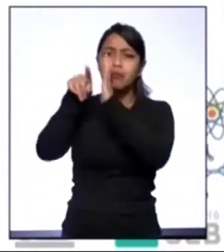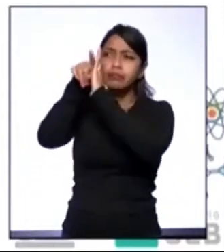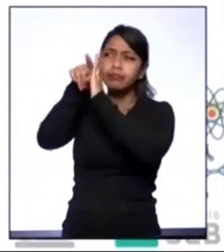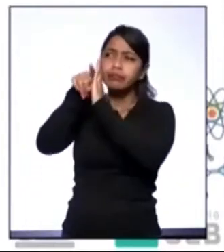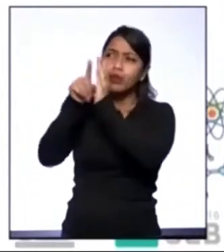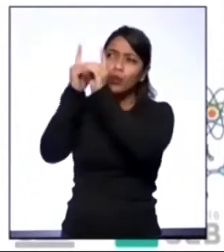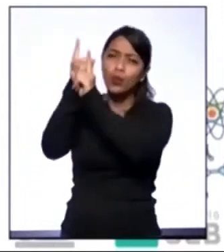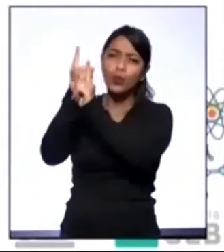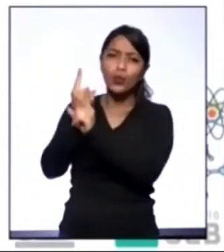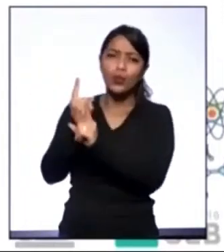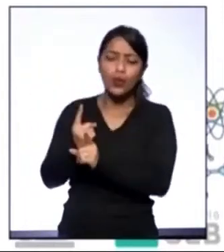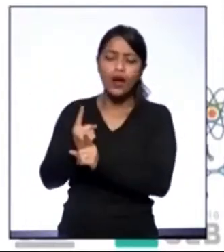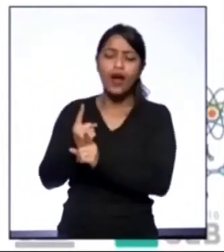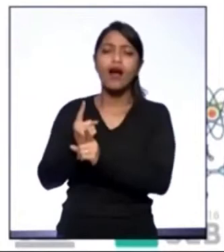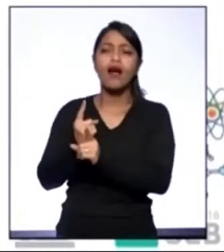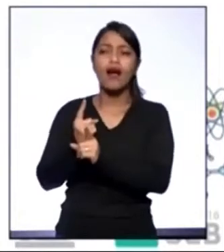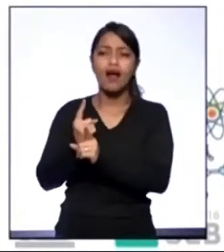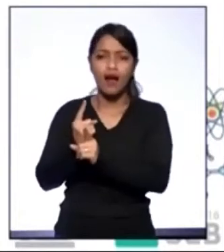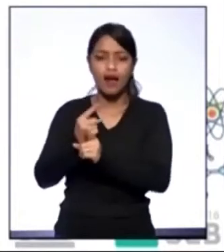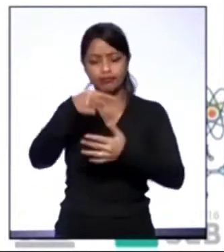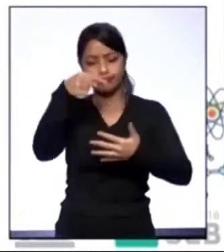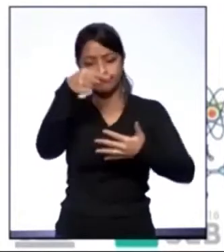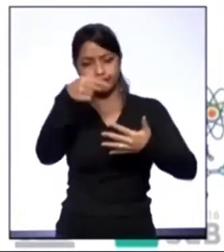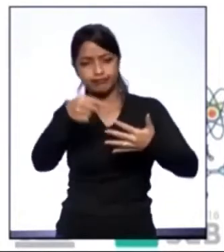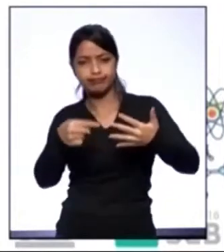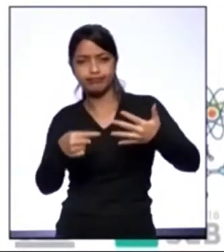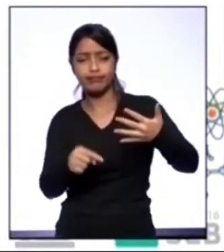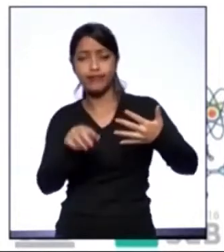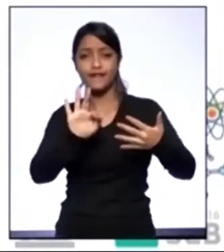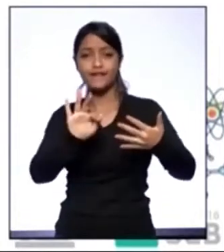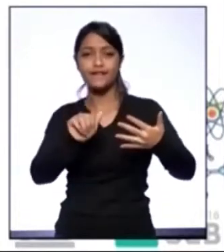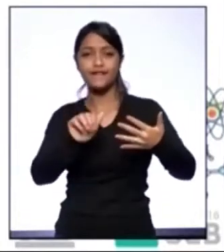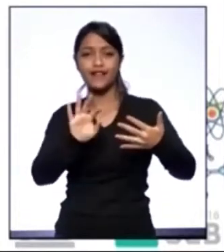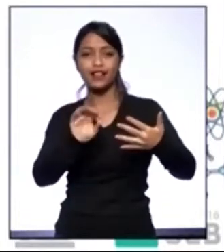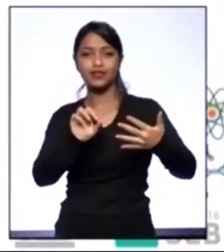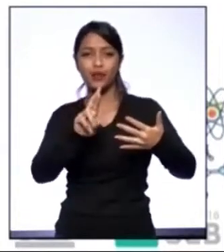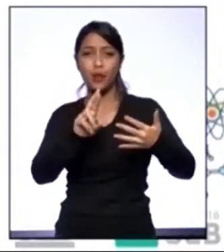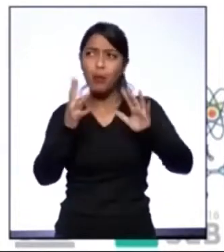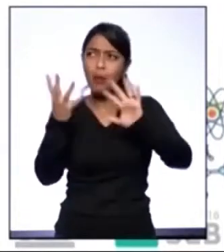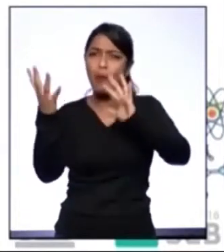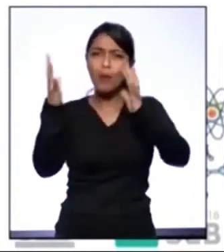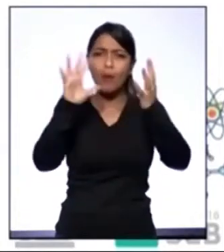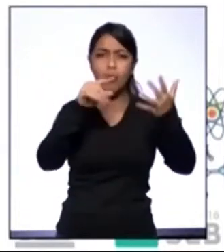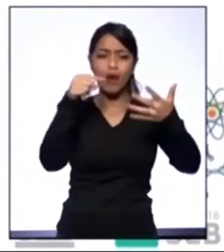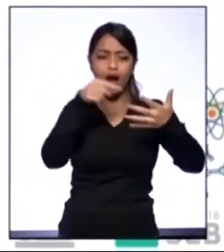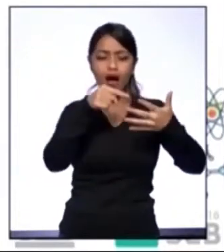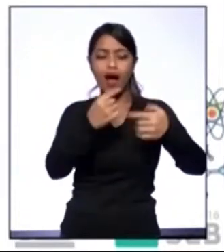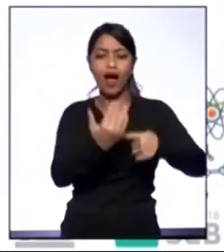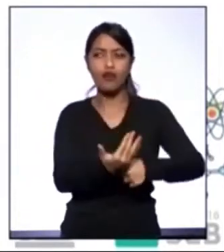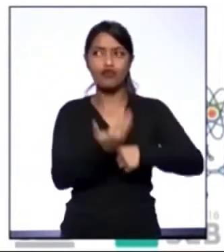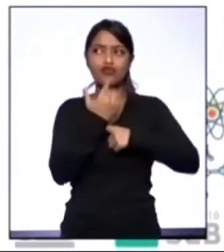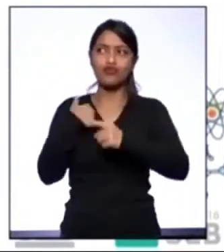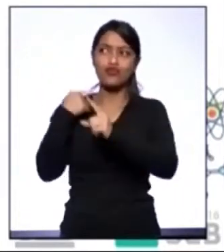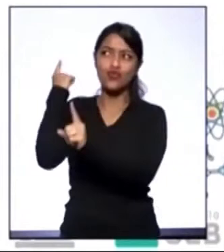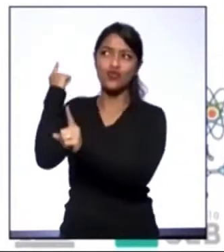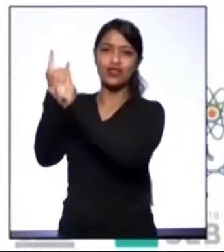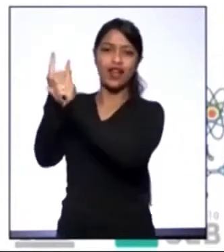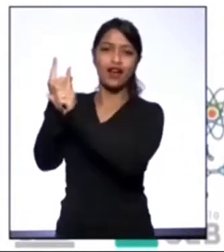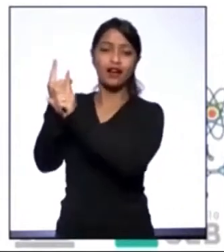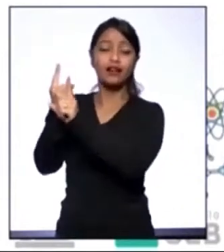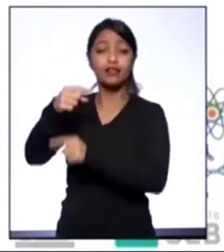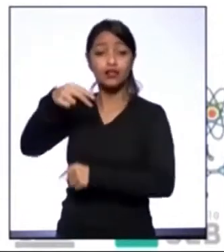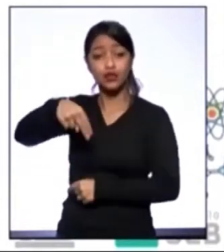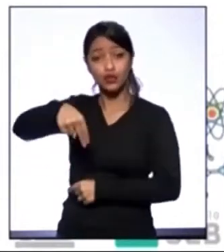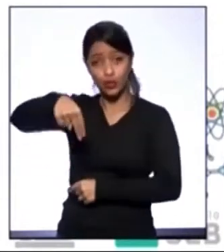fator climático foi determinante para explicar os índices de umidade relativa no ar nas regiões Nordeste e